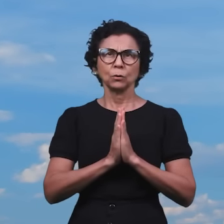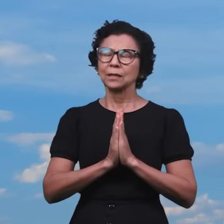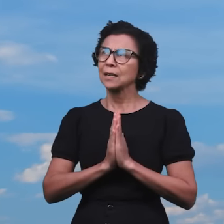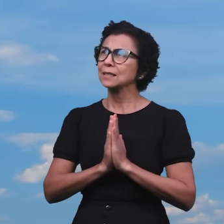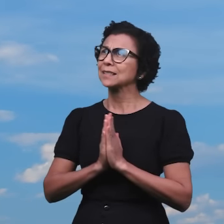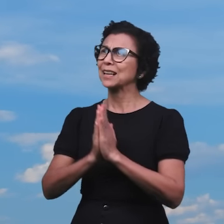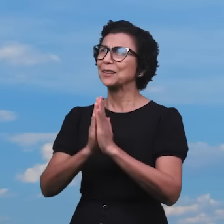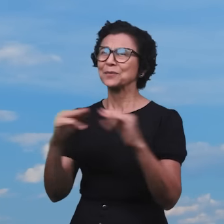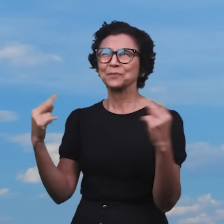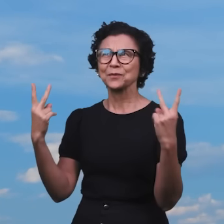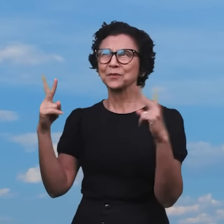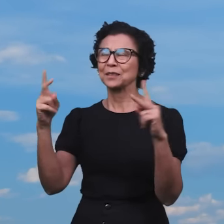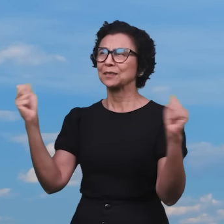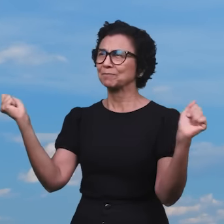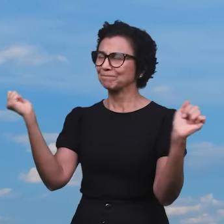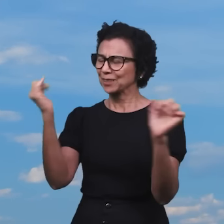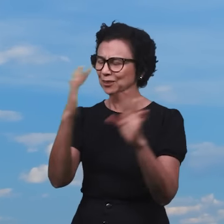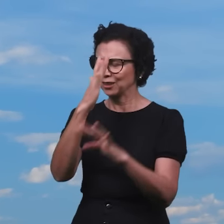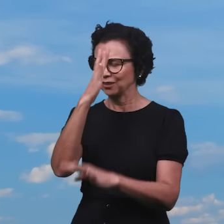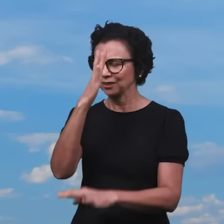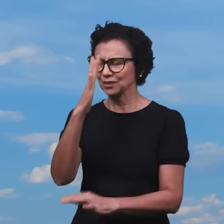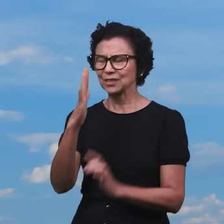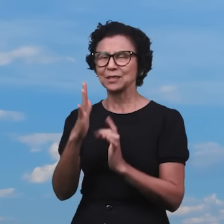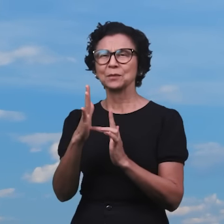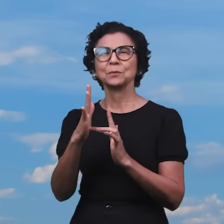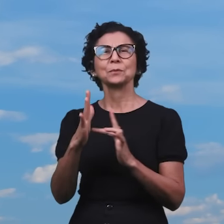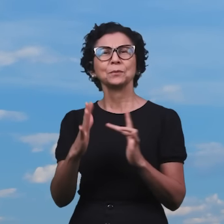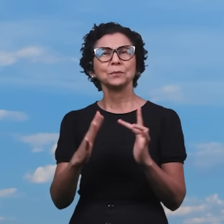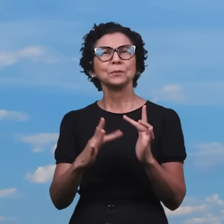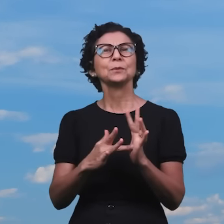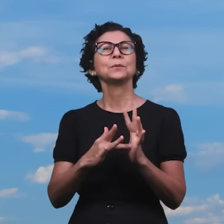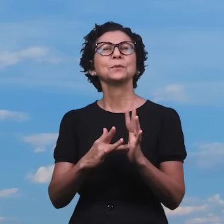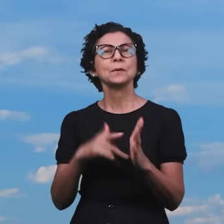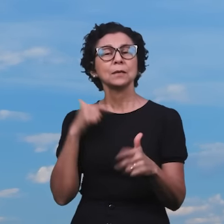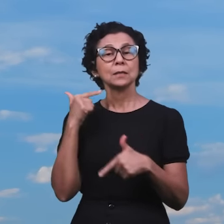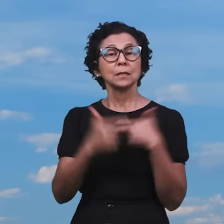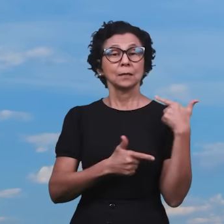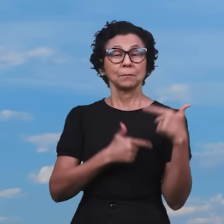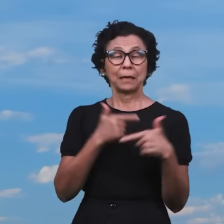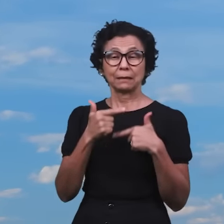Batalha, oração, vitória, glória a Jesus.